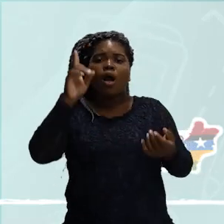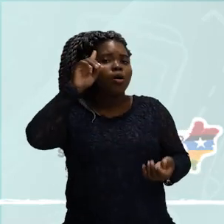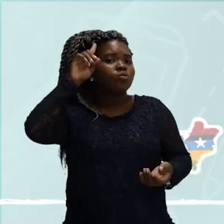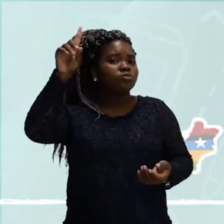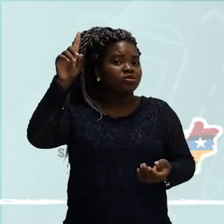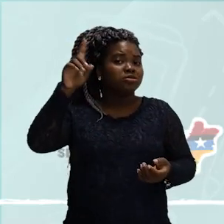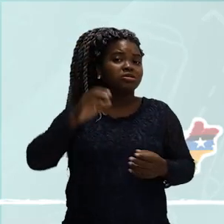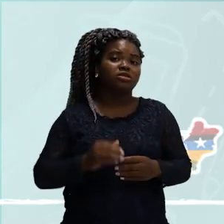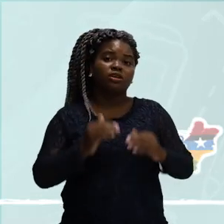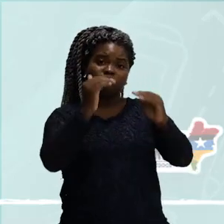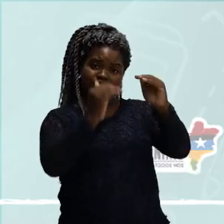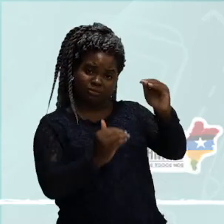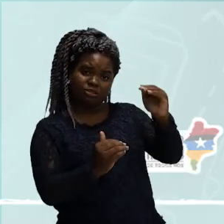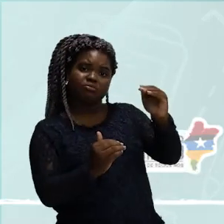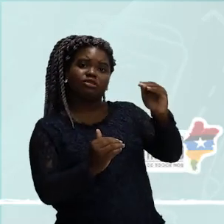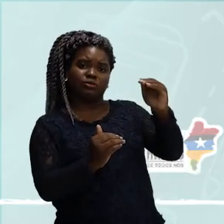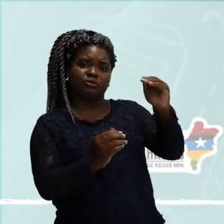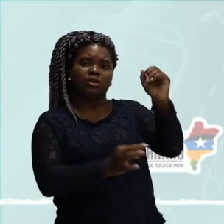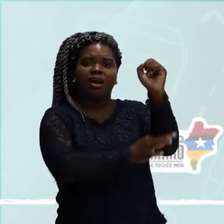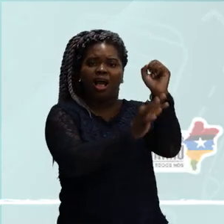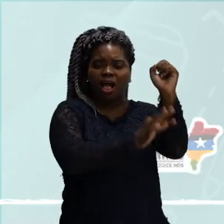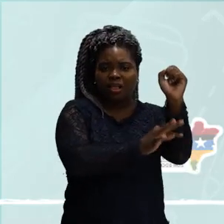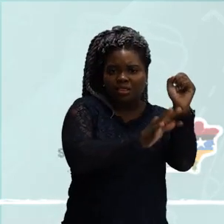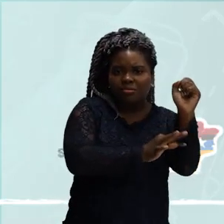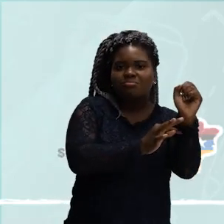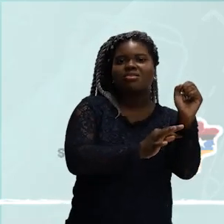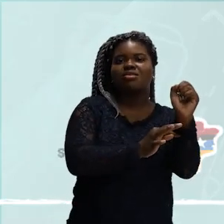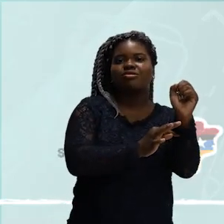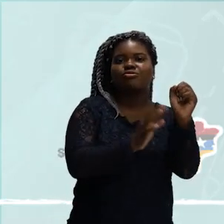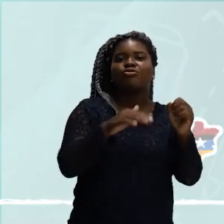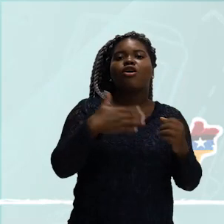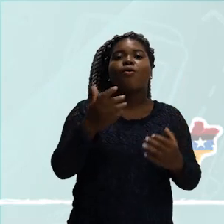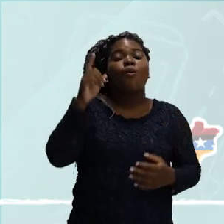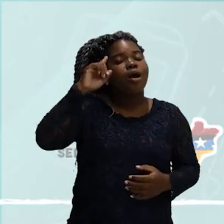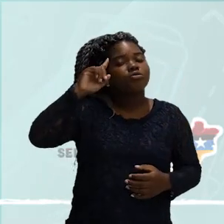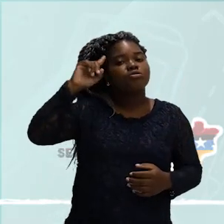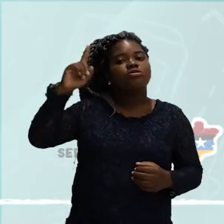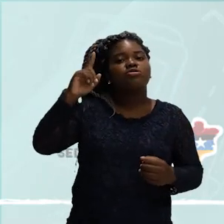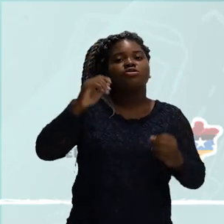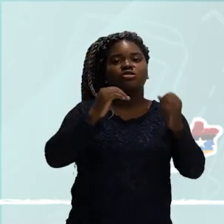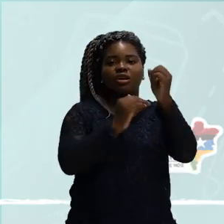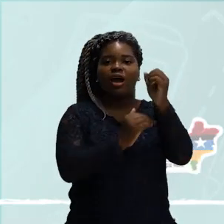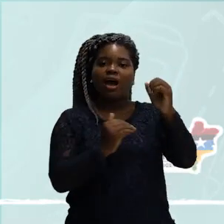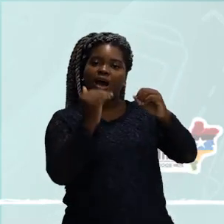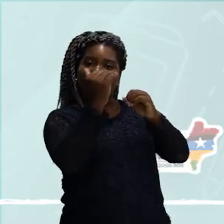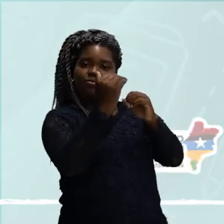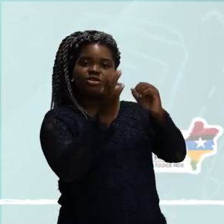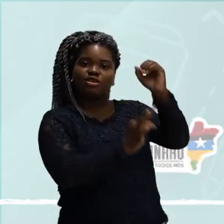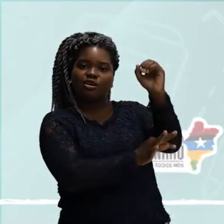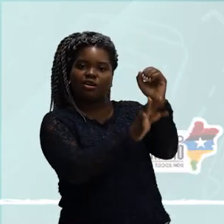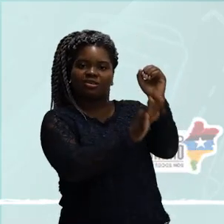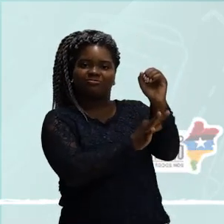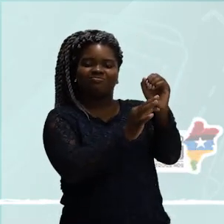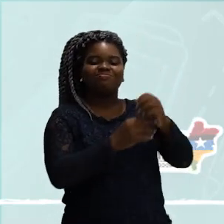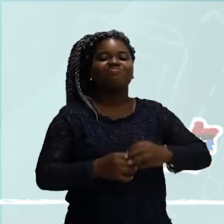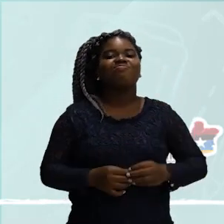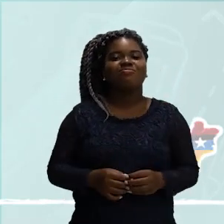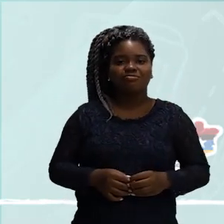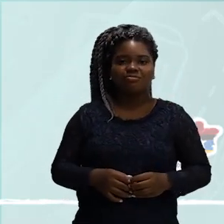reunião. Observe como o gerente fez para representar os dados. Então você tem aqui, ele fez uma tabela primeiramente,